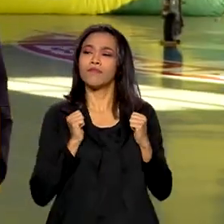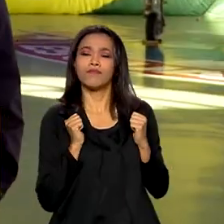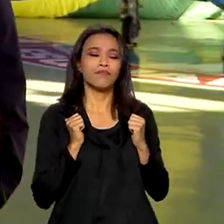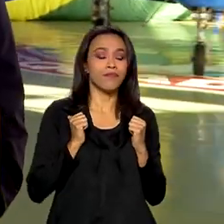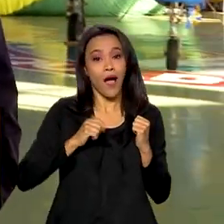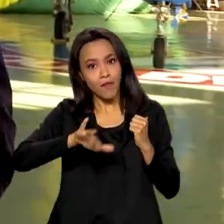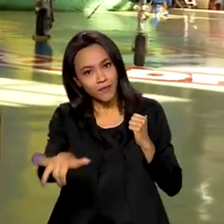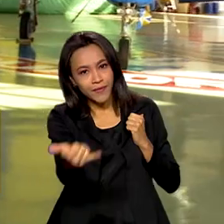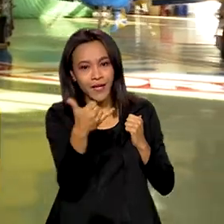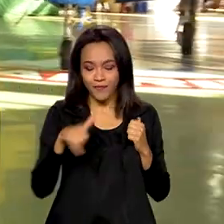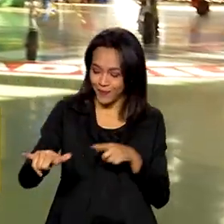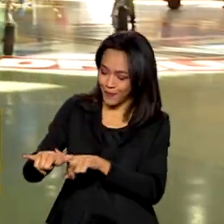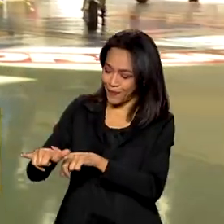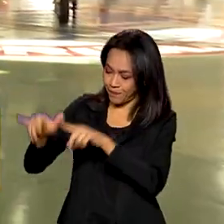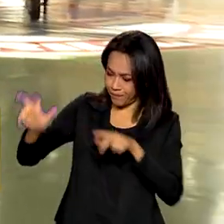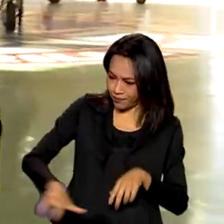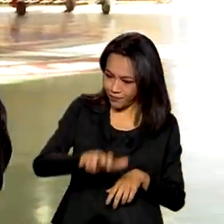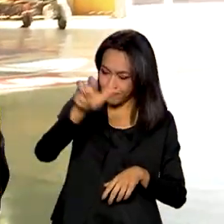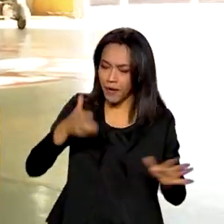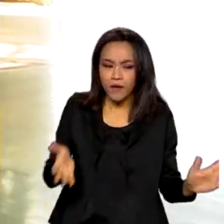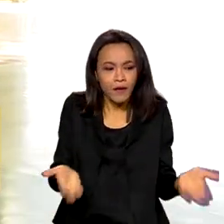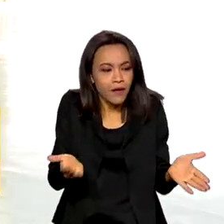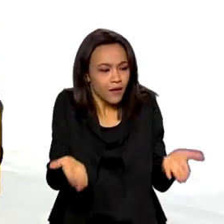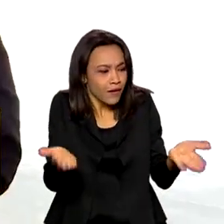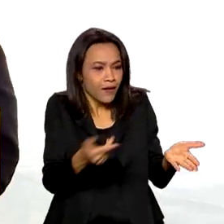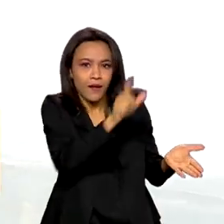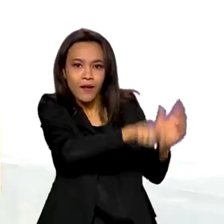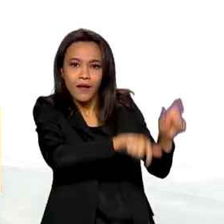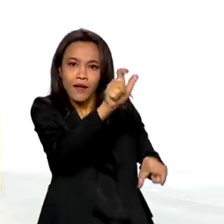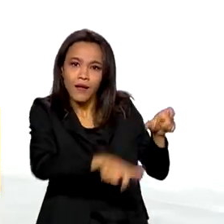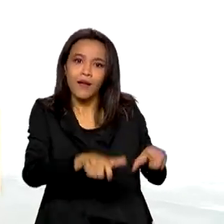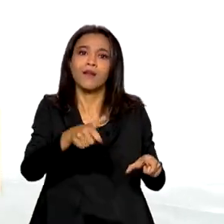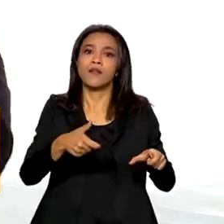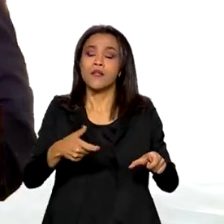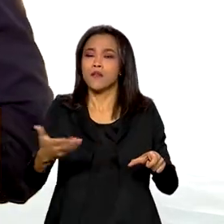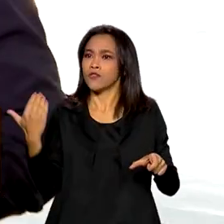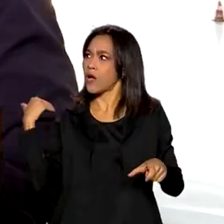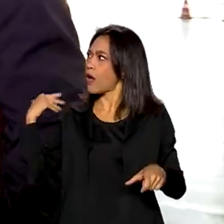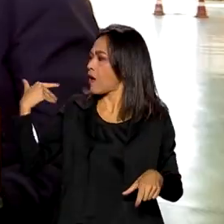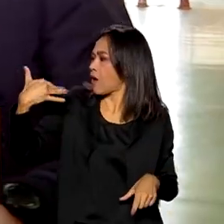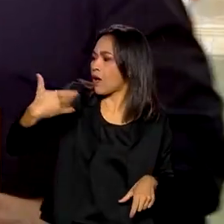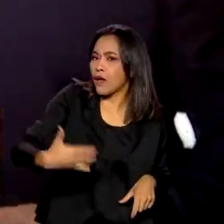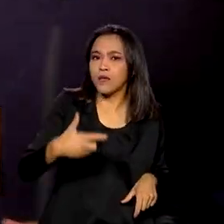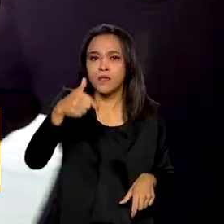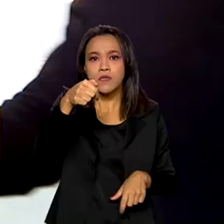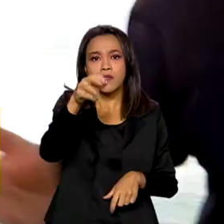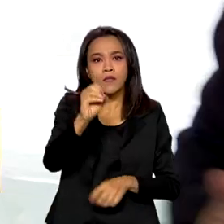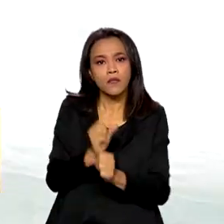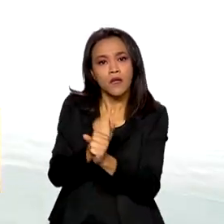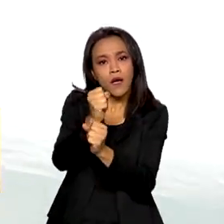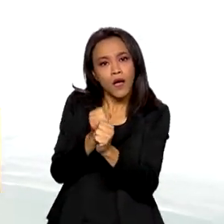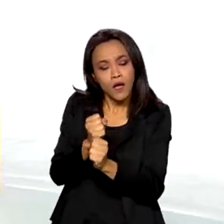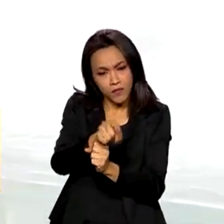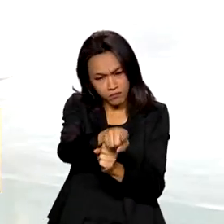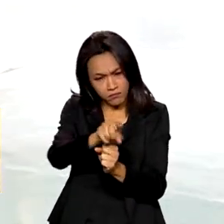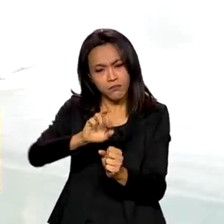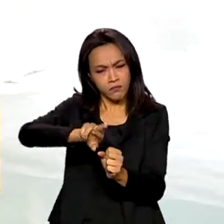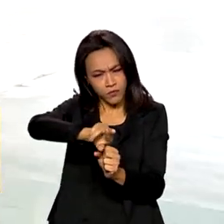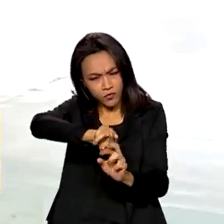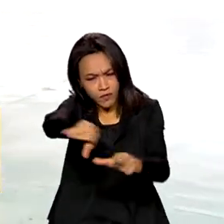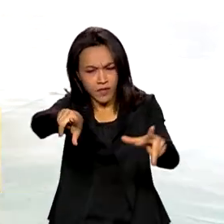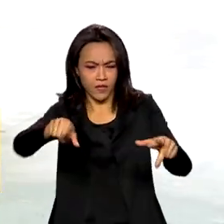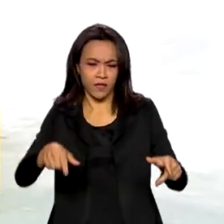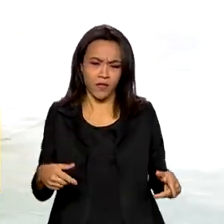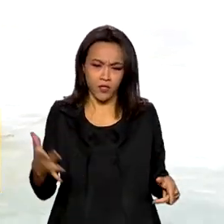com os aviões para motivar os cadetes. De lá para cá, já se foram mais de 70 anos. Os aviões mudaram, ficaram mais